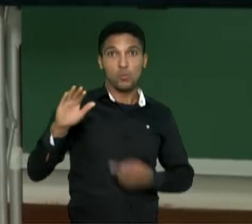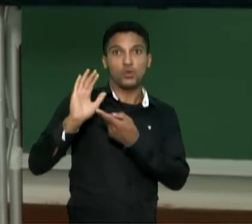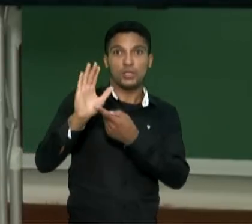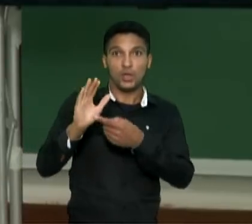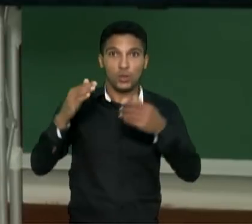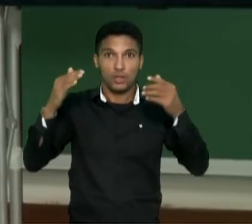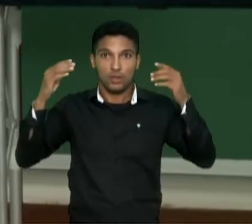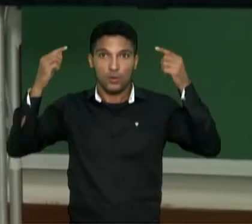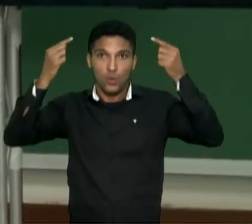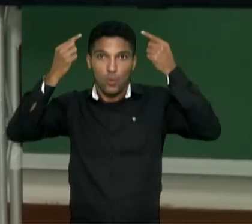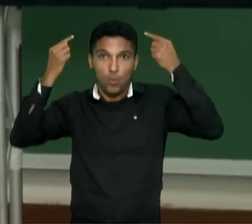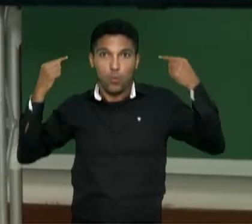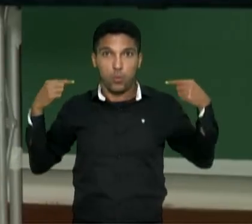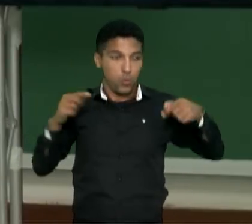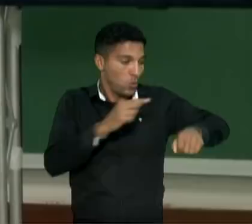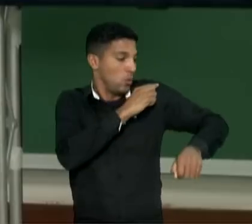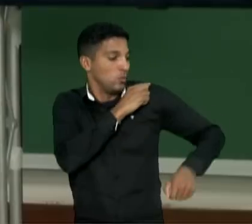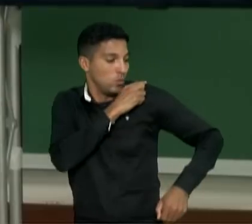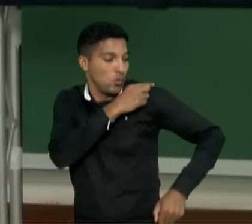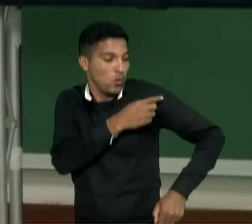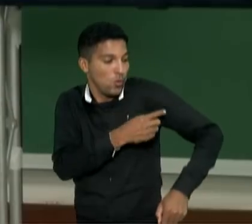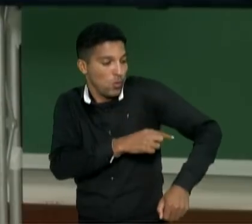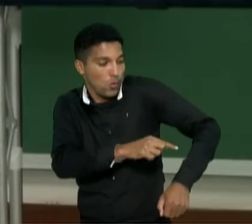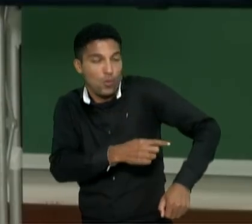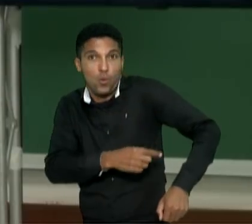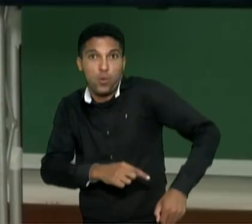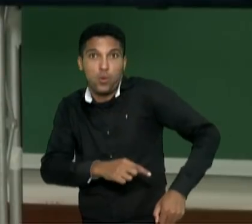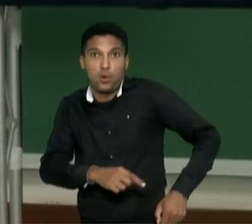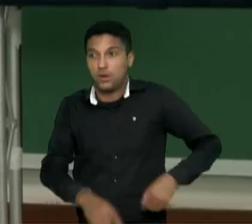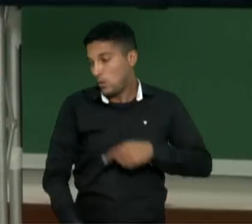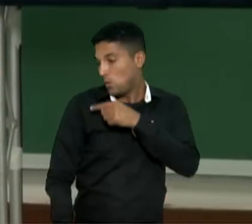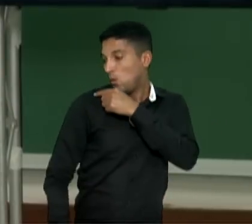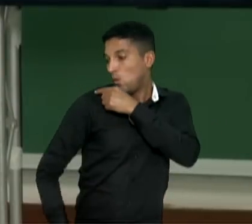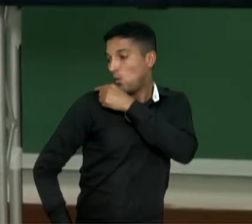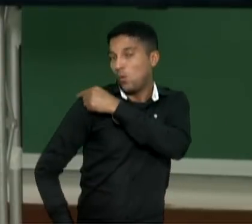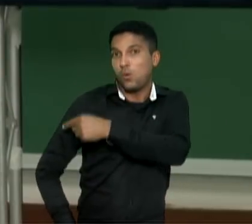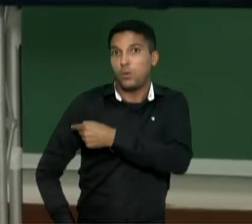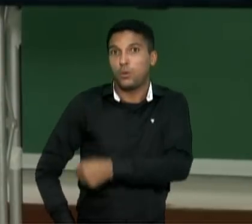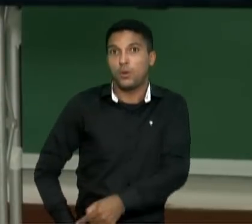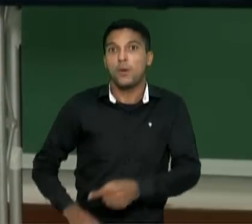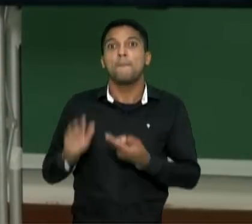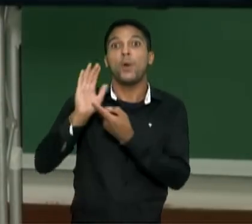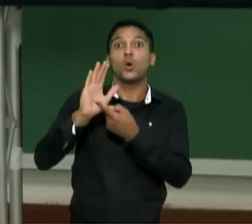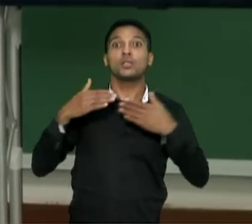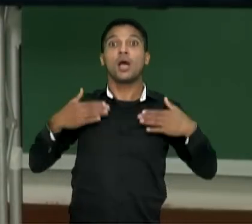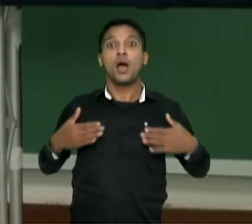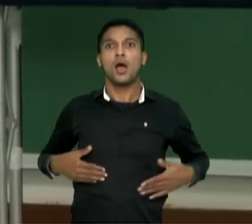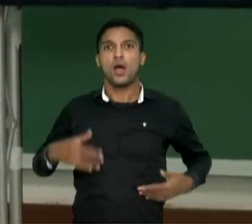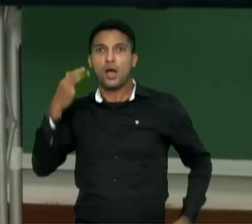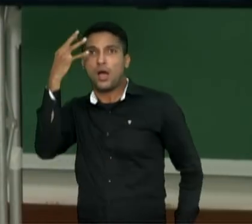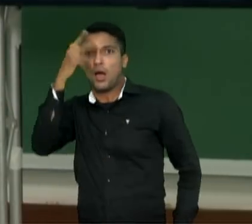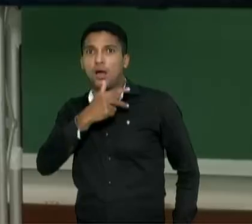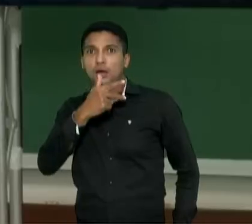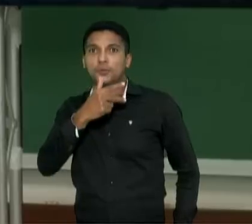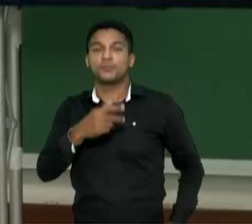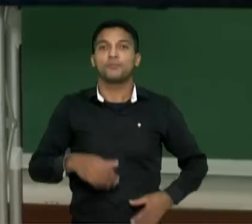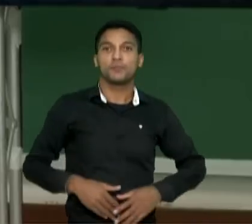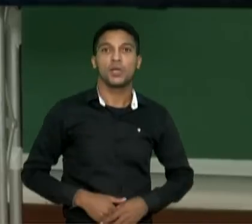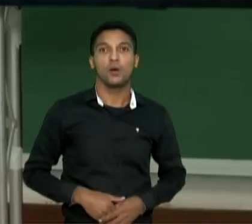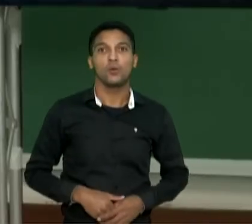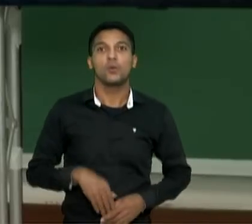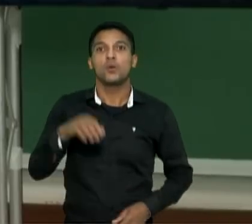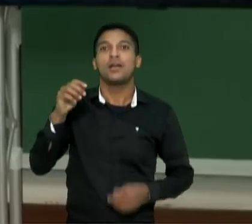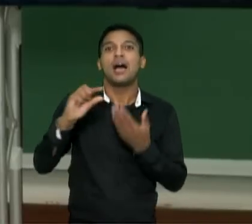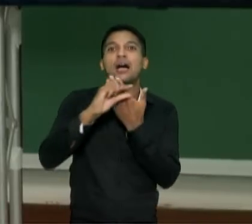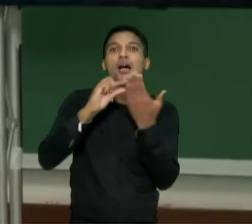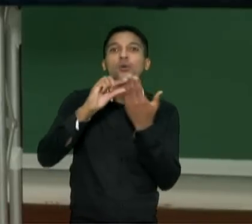trabalho, ele escolheu lá uma pedra de 5 toneladas e a esculpiu ali.